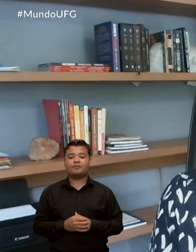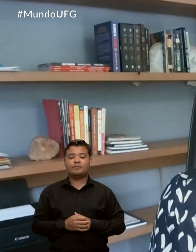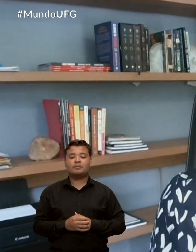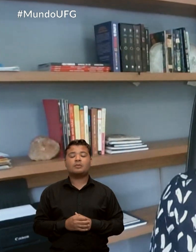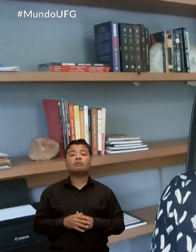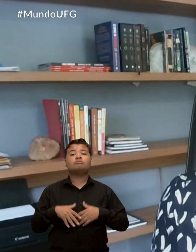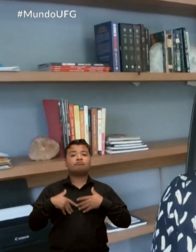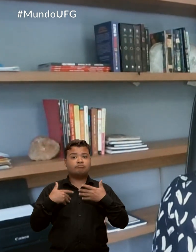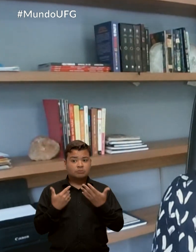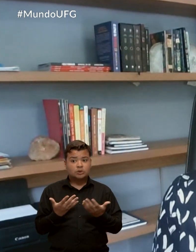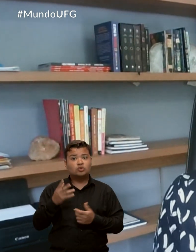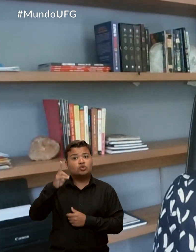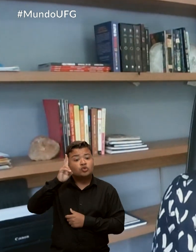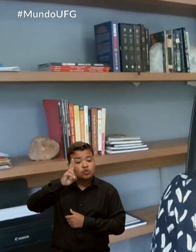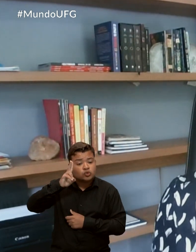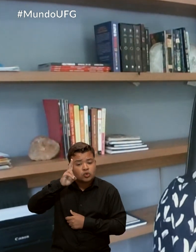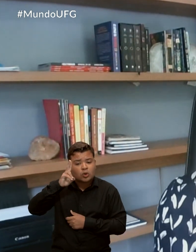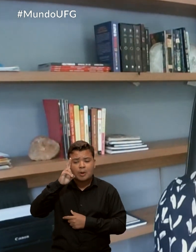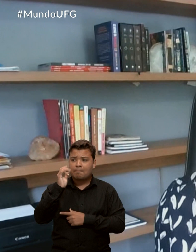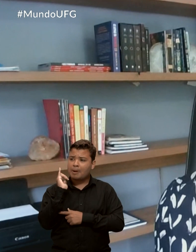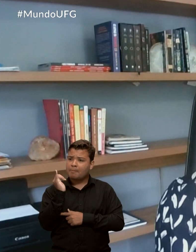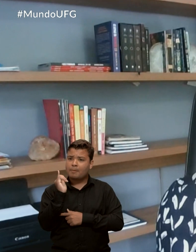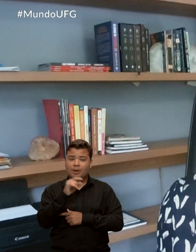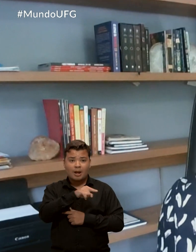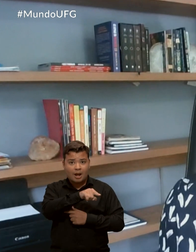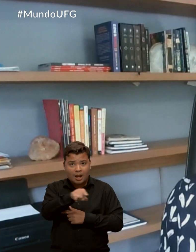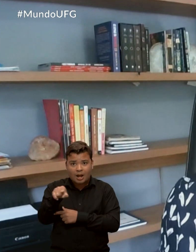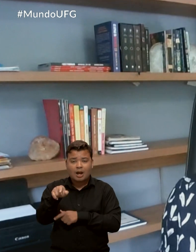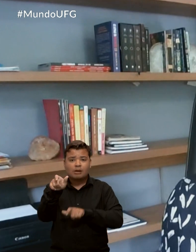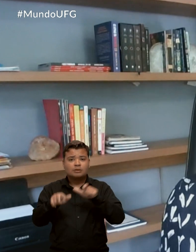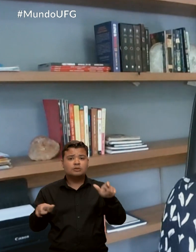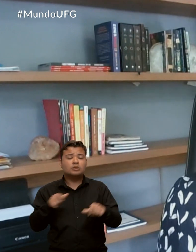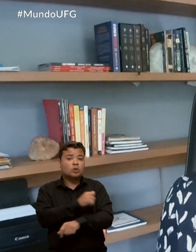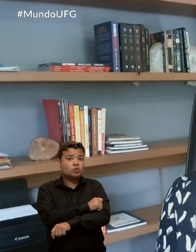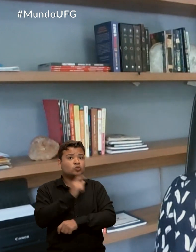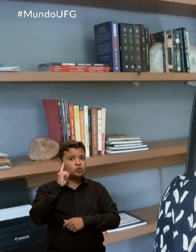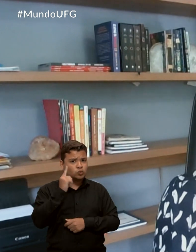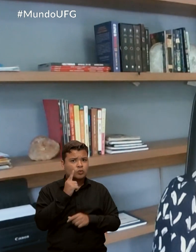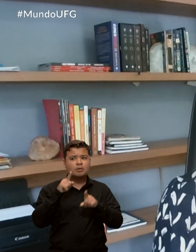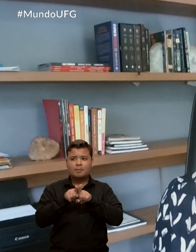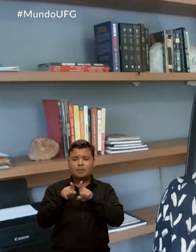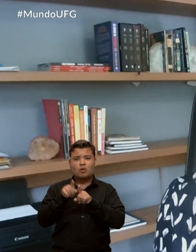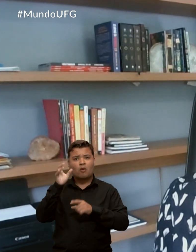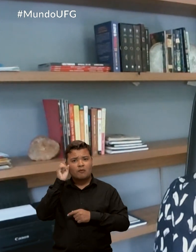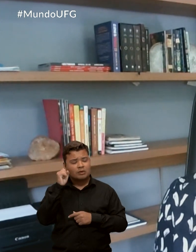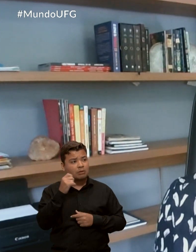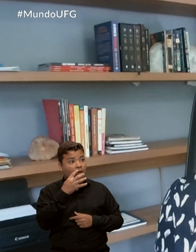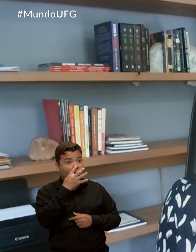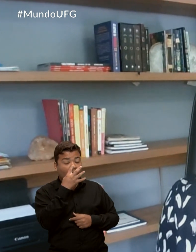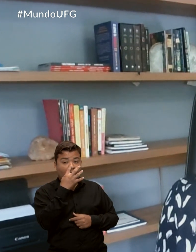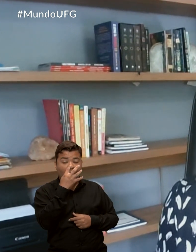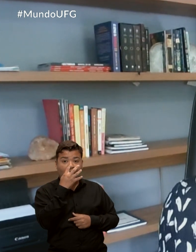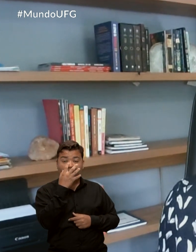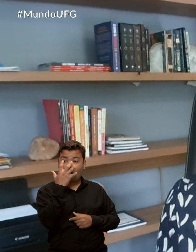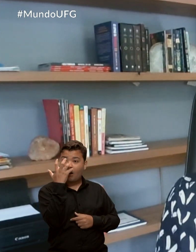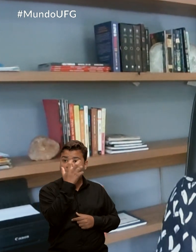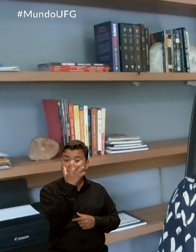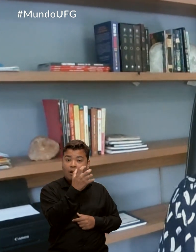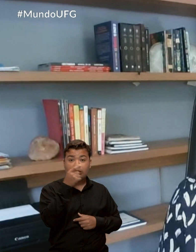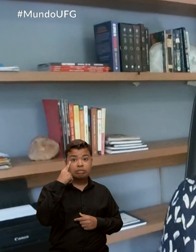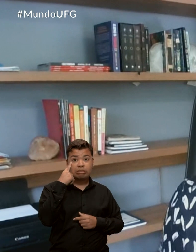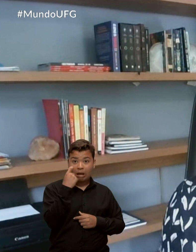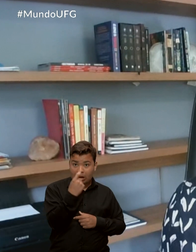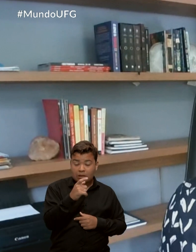as histórias eram bem recebidas por alunos surdos e ouvintes, aí eu pensei numa biblioteca onde eu